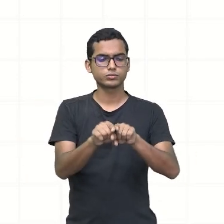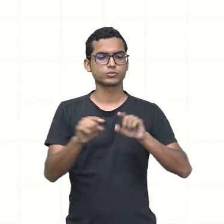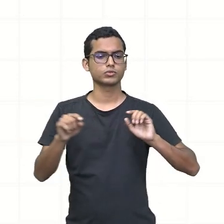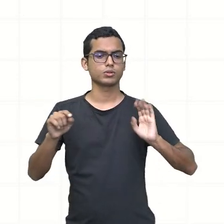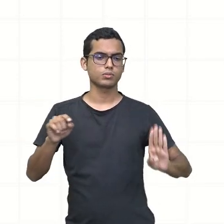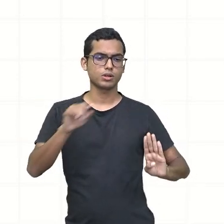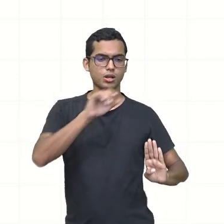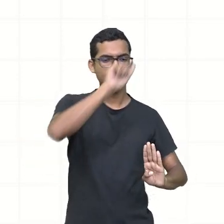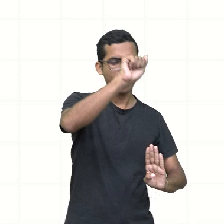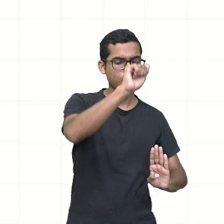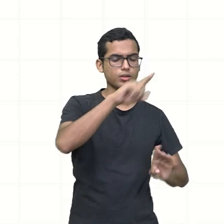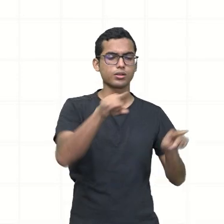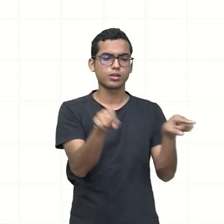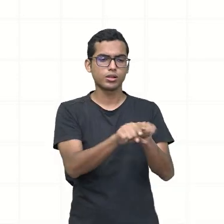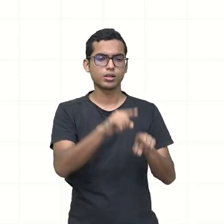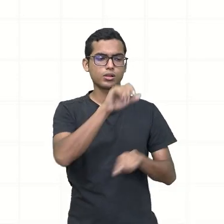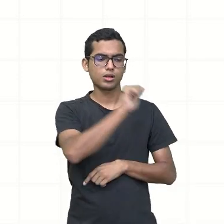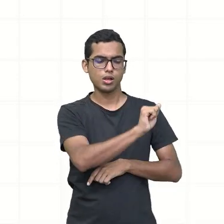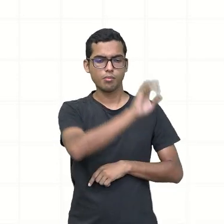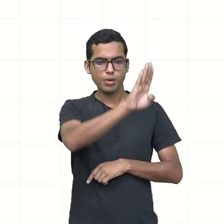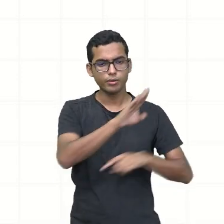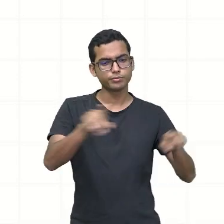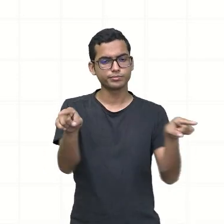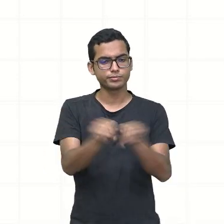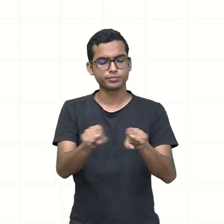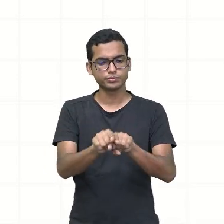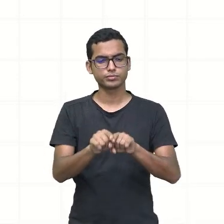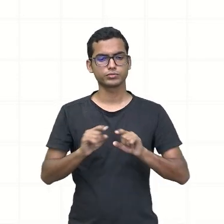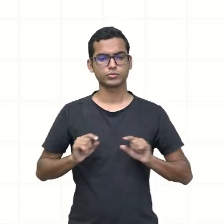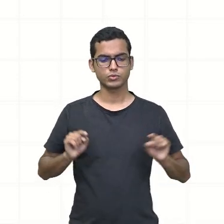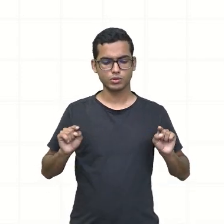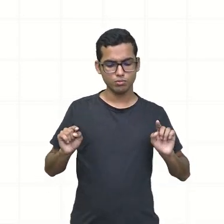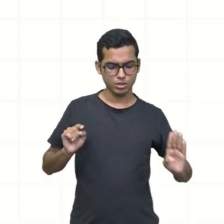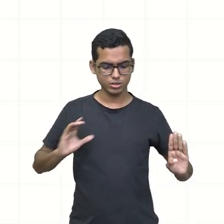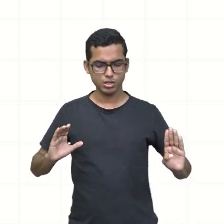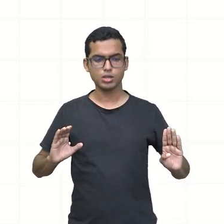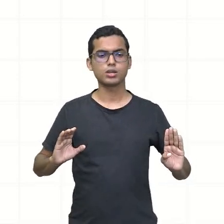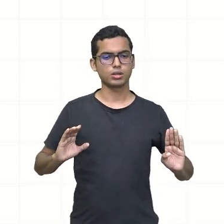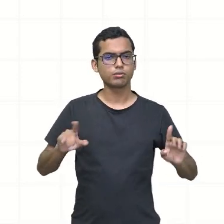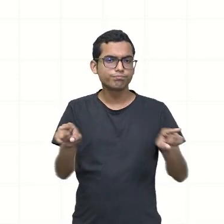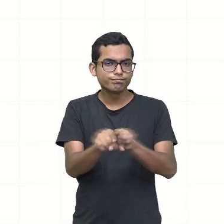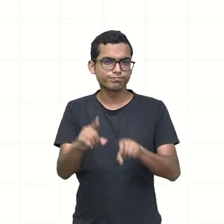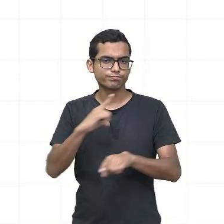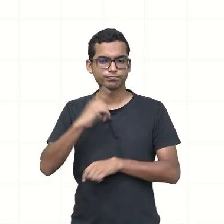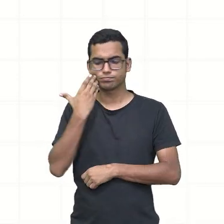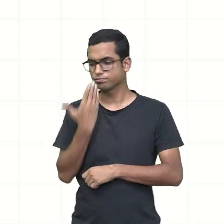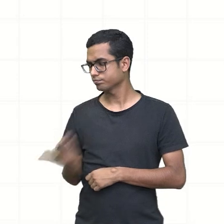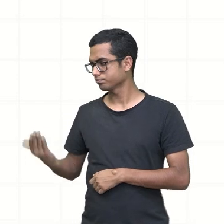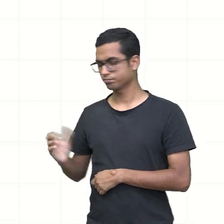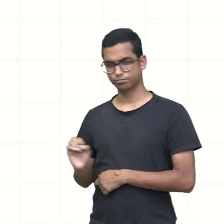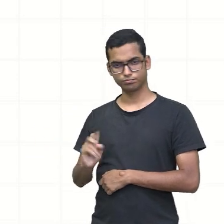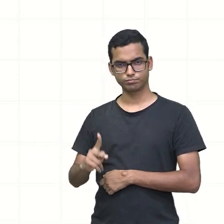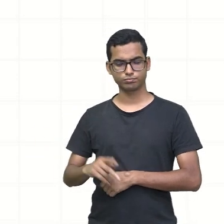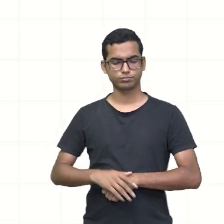segmento BC. Percebam, nós temos aí nessa figura 4 segmentos, beleza?